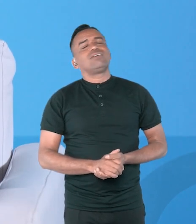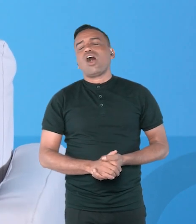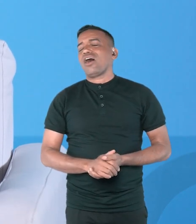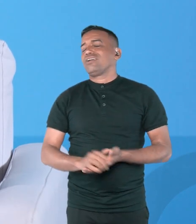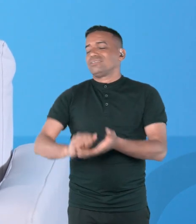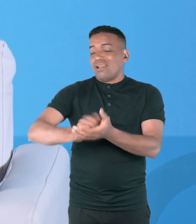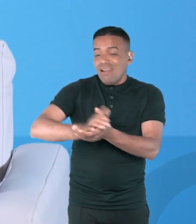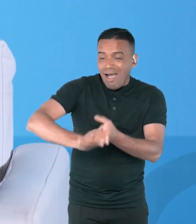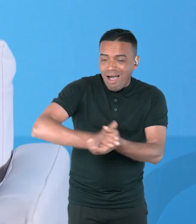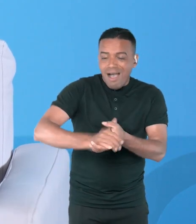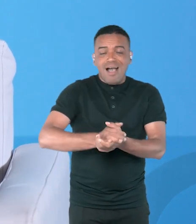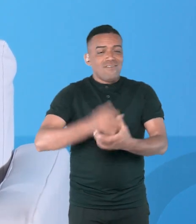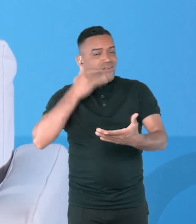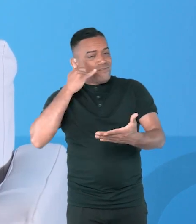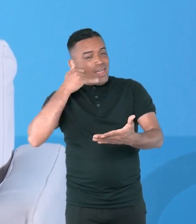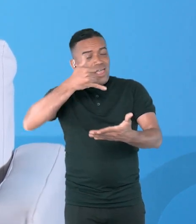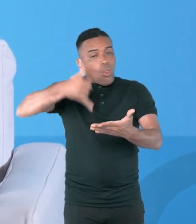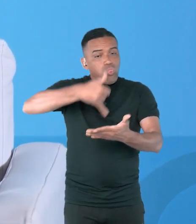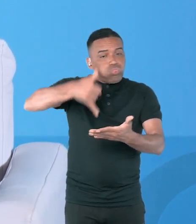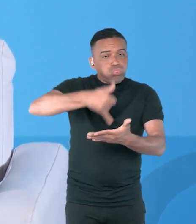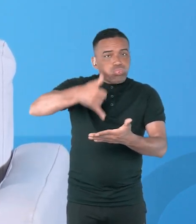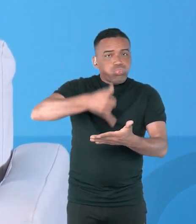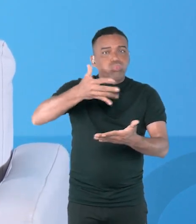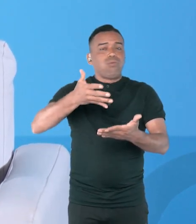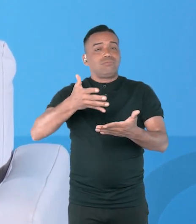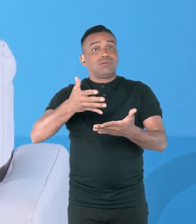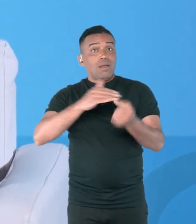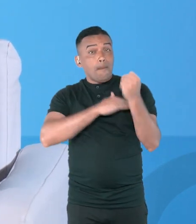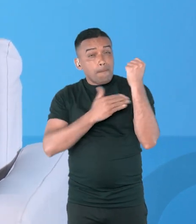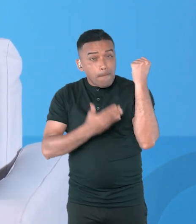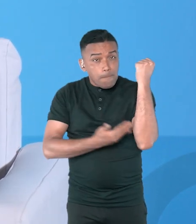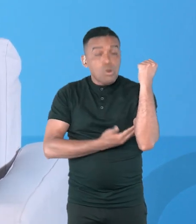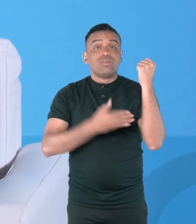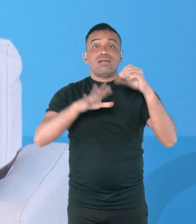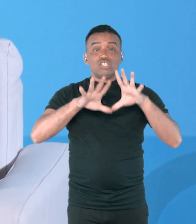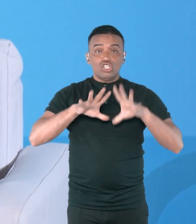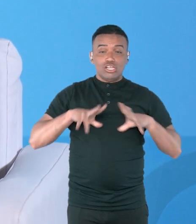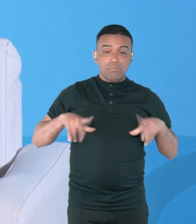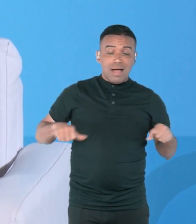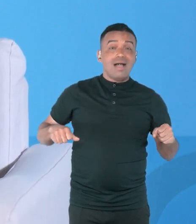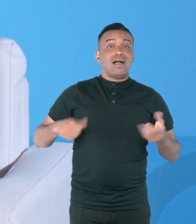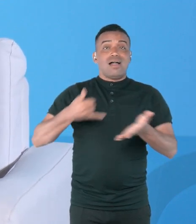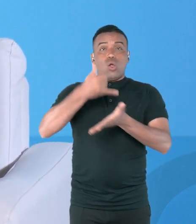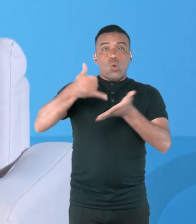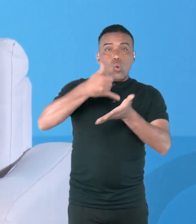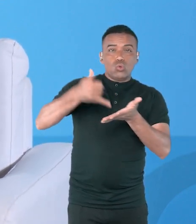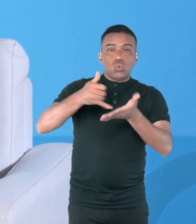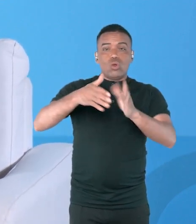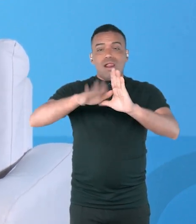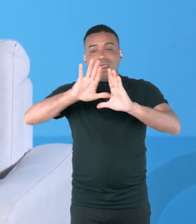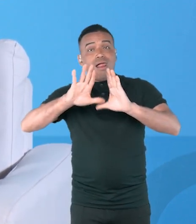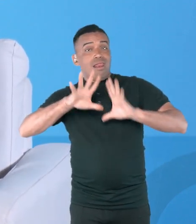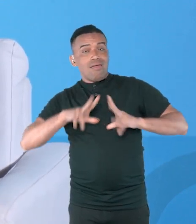mim, Denise, lava essa panela, repara na gordura, olha o poder que tem, a gordura saindo